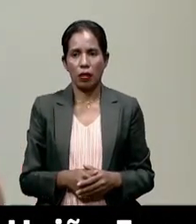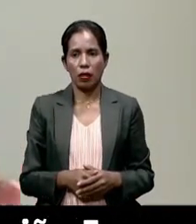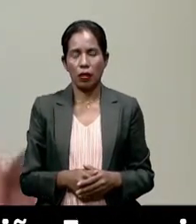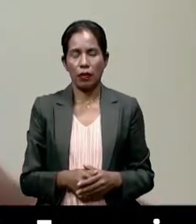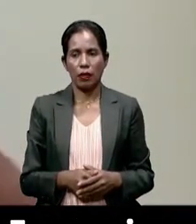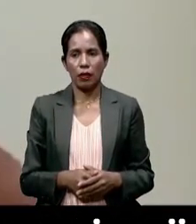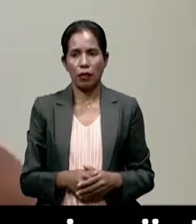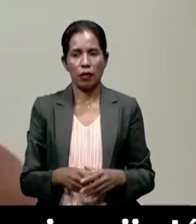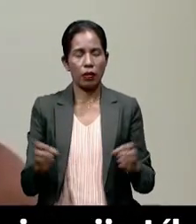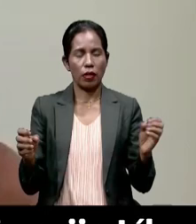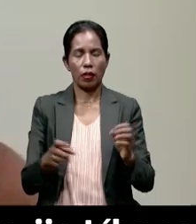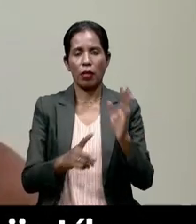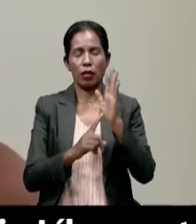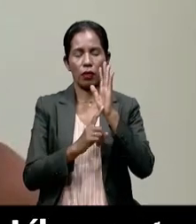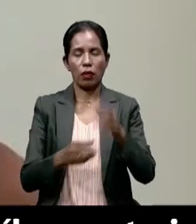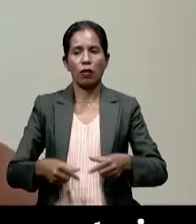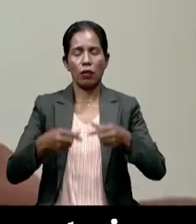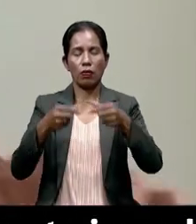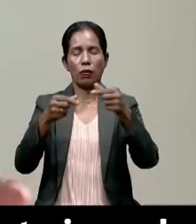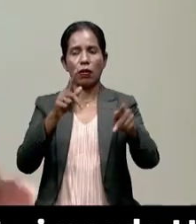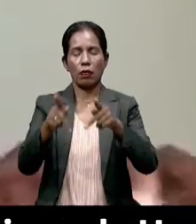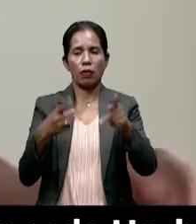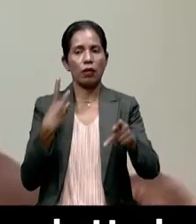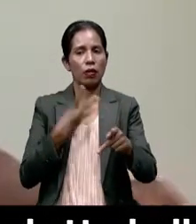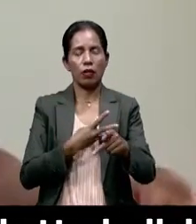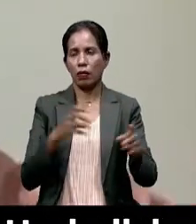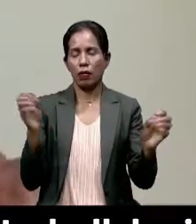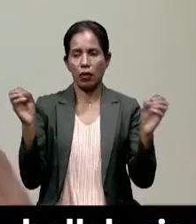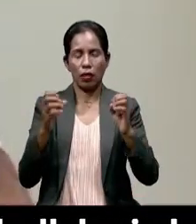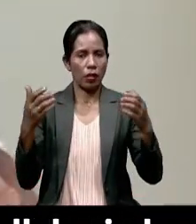tene ladung purai ladung purai depois si tamas lah ia be